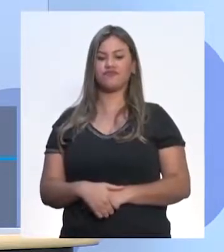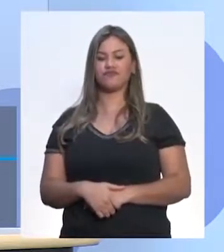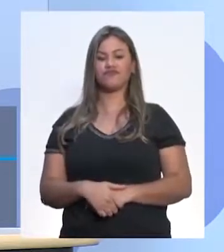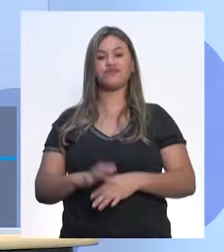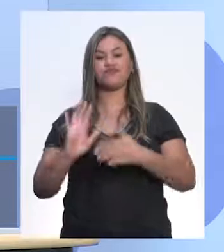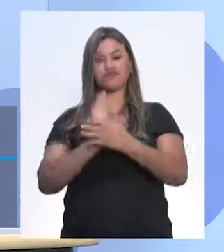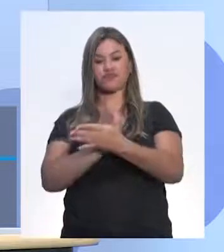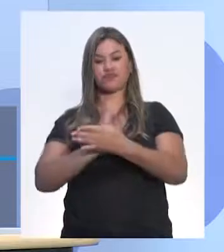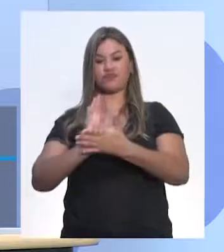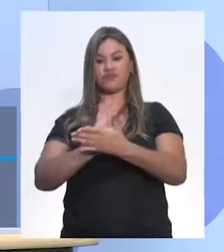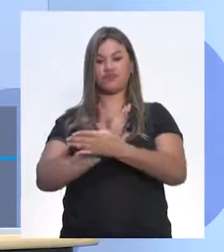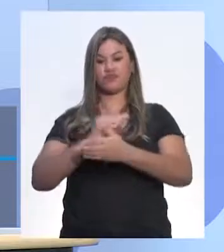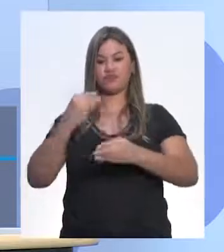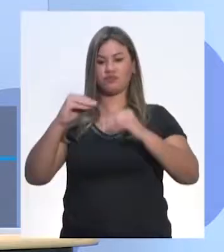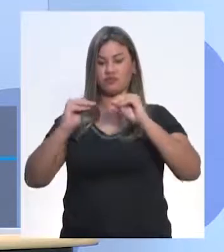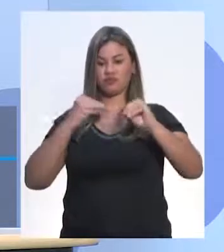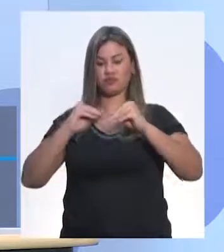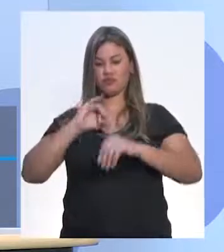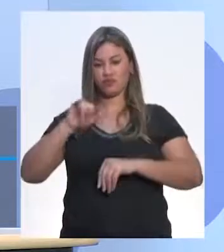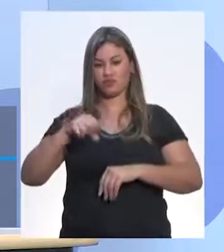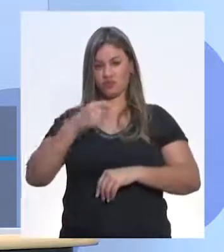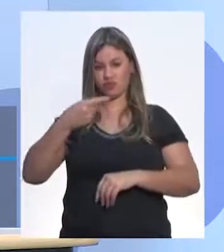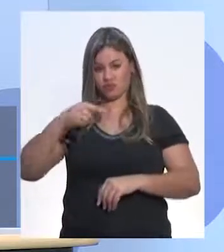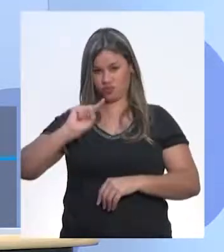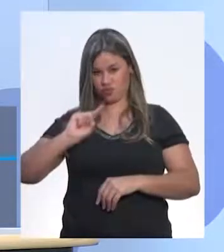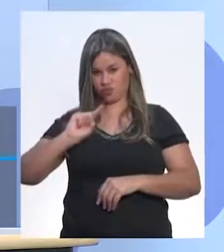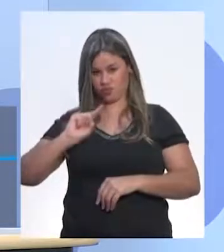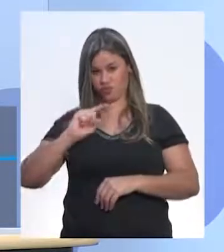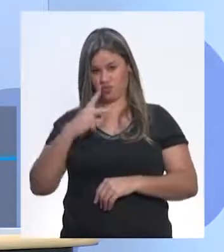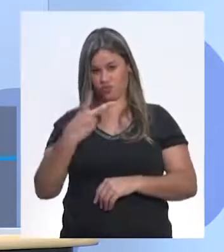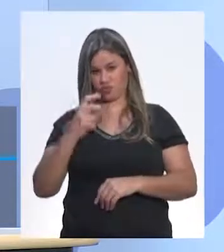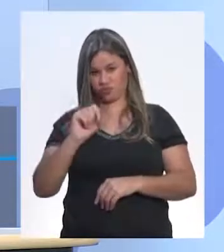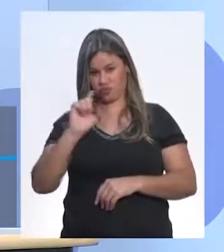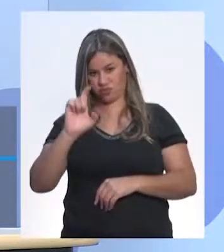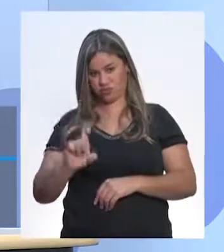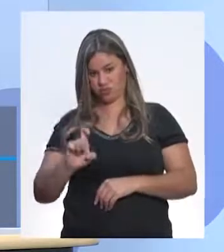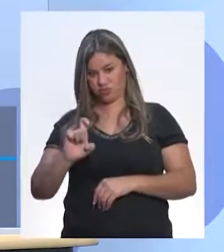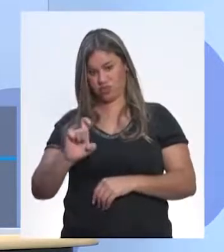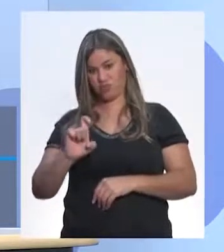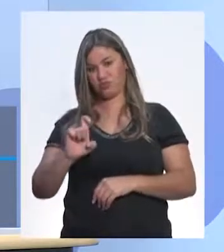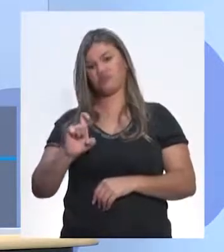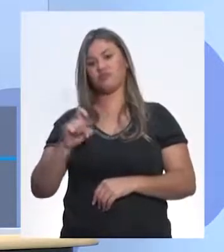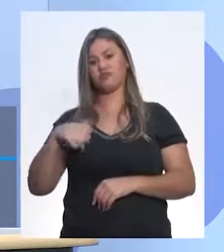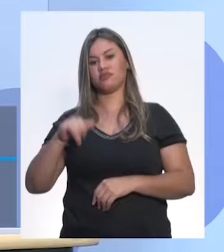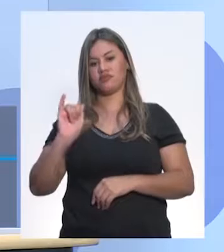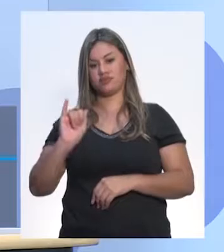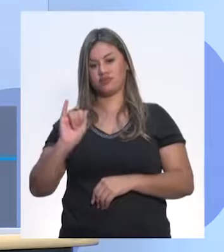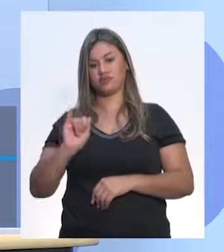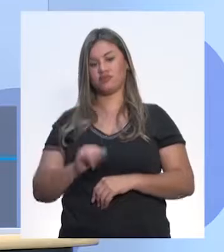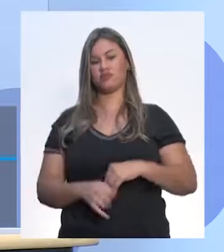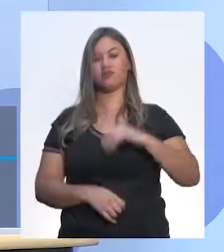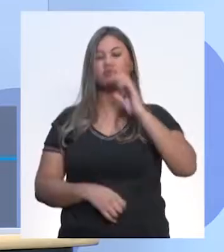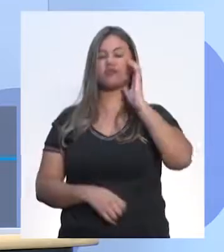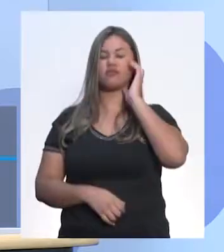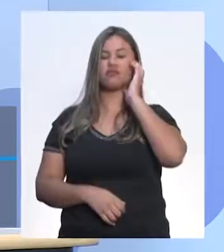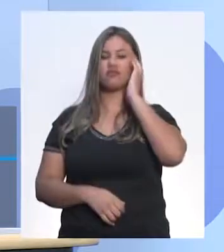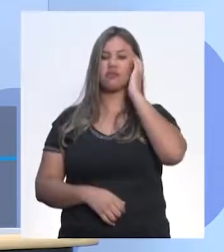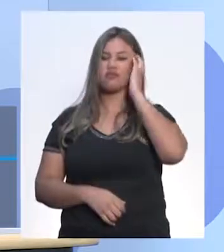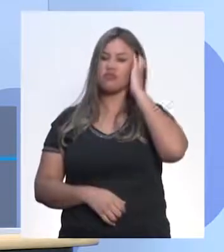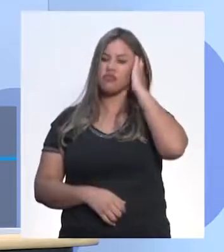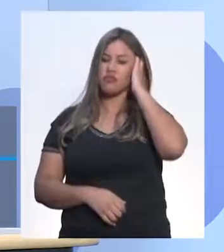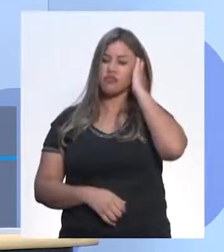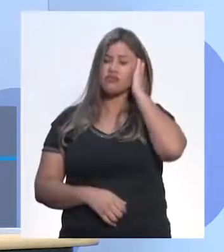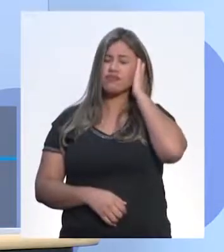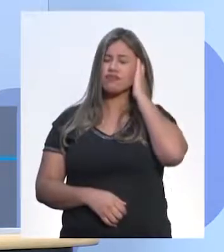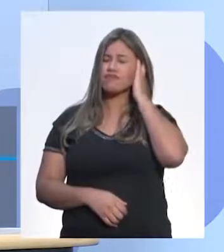Encontrei alguns colocando, por exemplo, o João colocou 20xy, então multiplicando os 3 valores. Qual que é